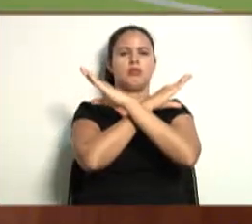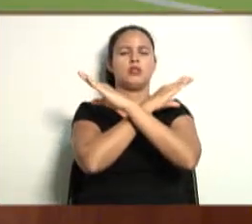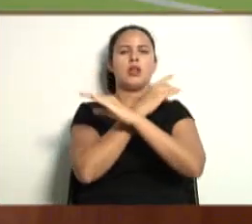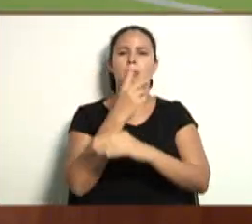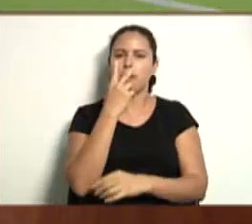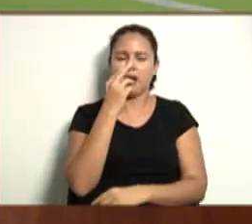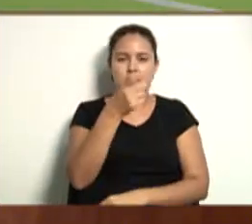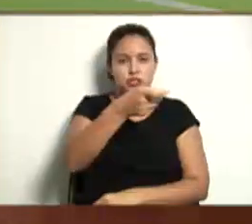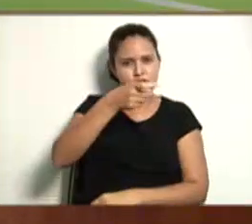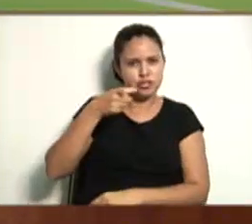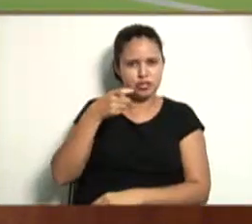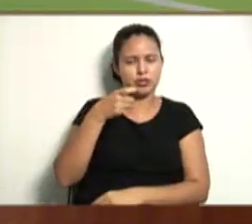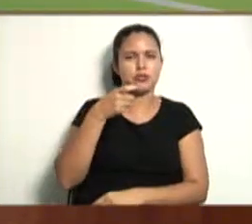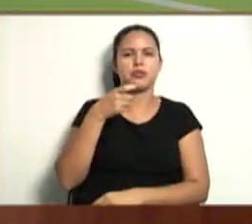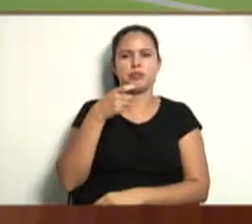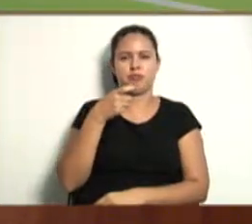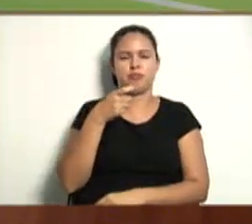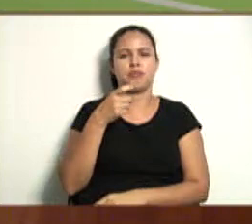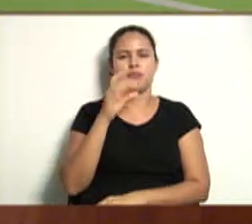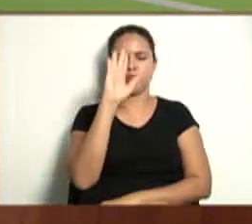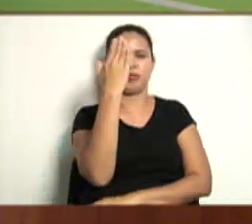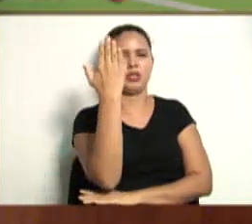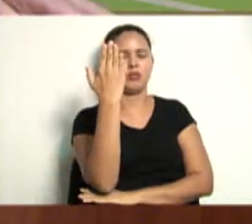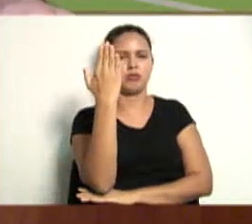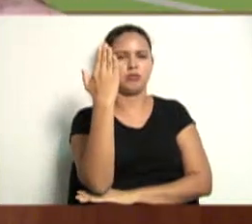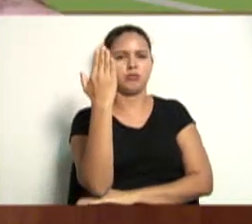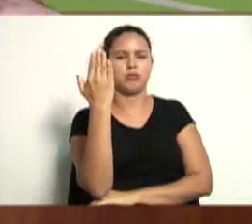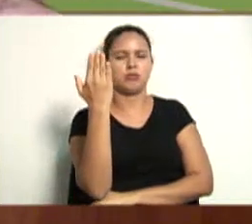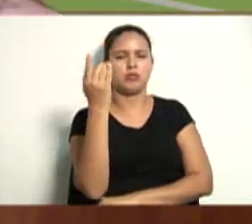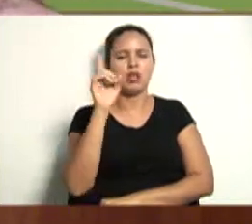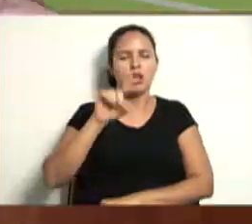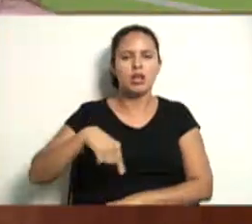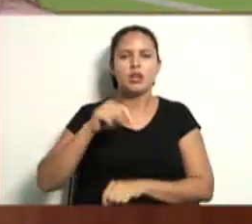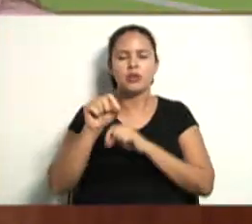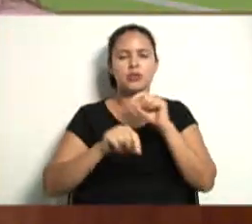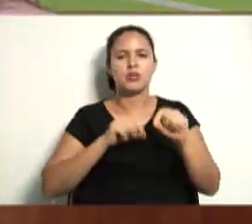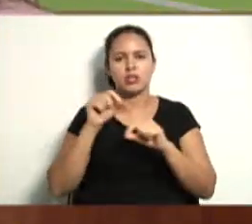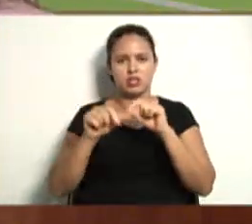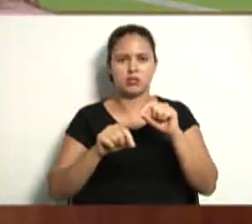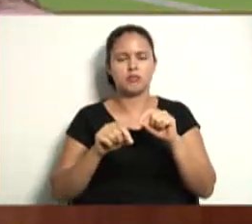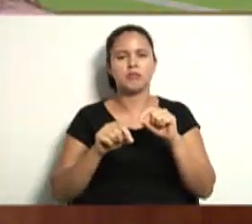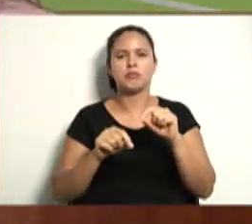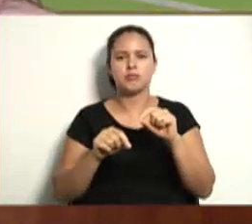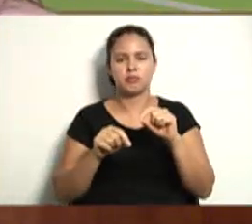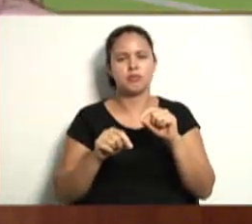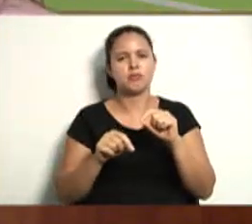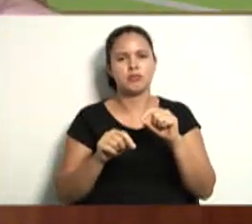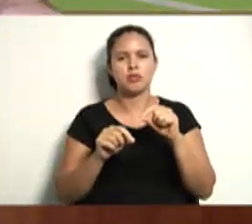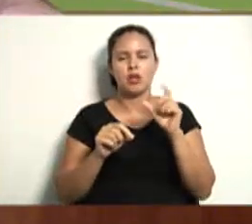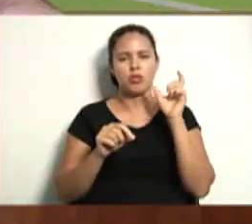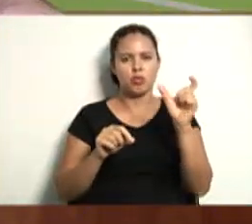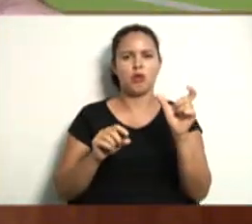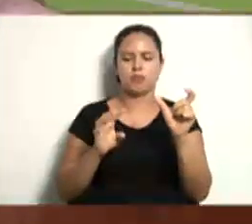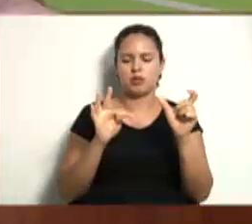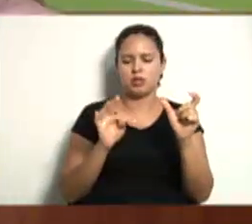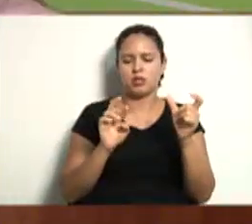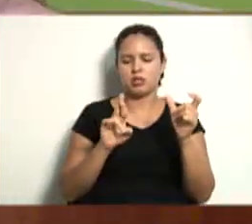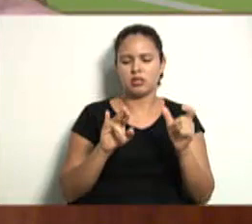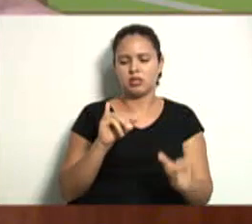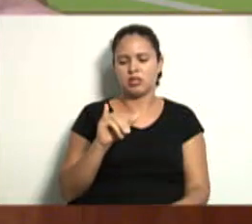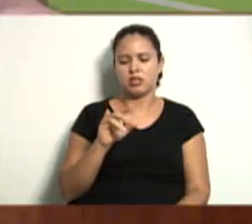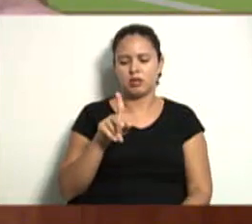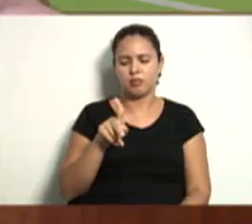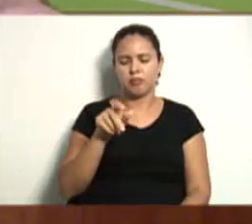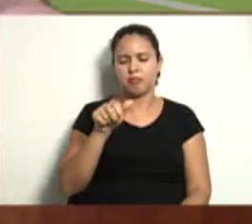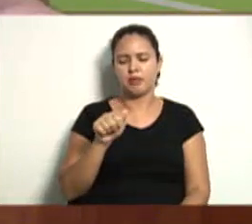outro pedaço de pau. Isso era chamado de tripalho. Tripalho é a palavra que deu